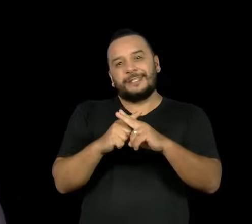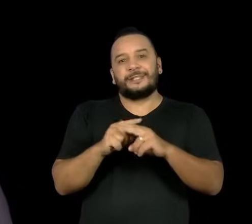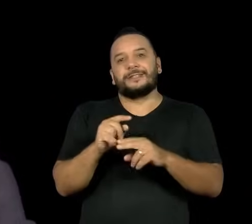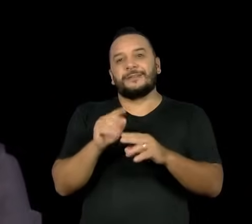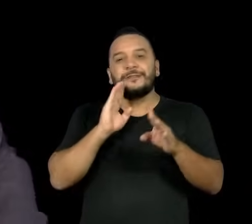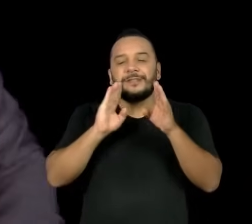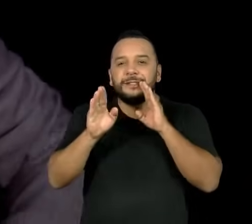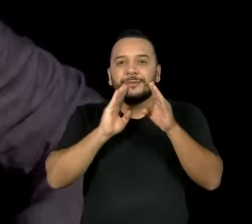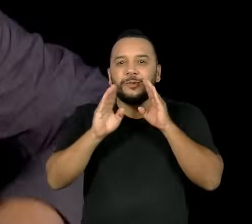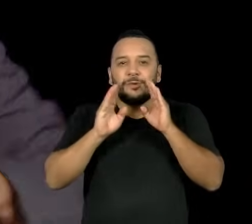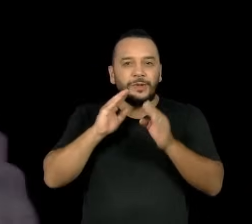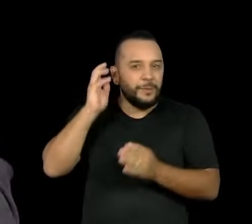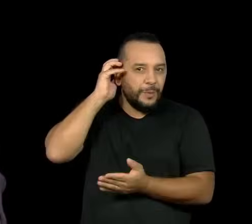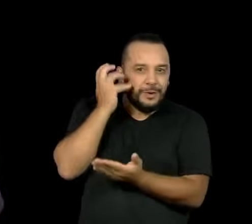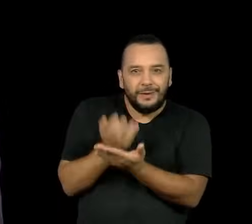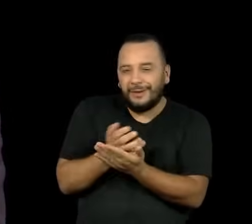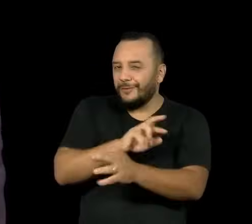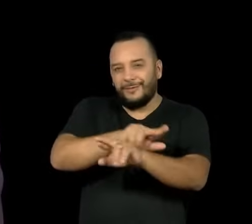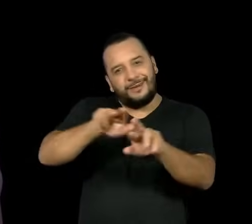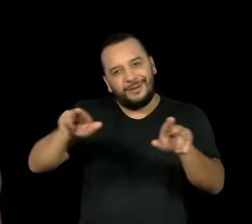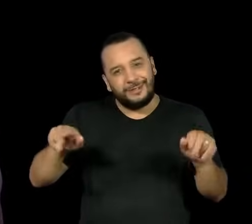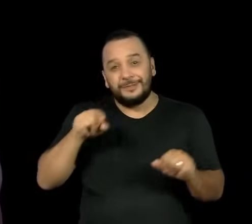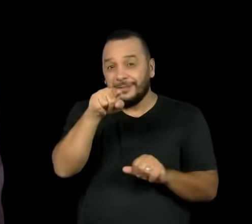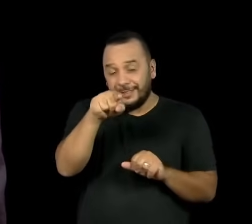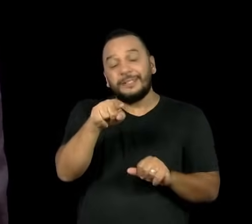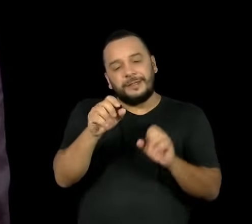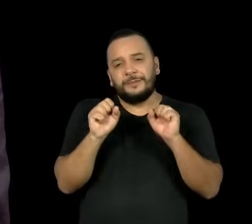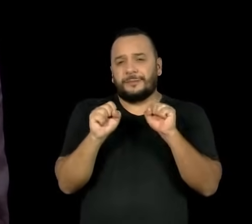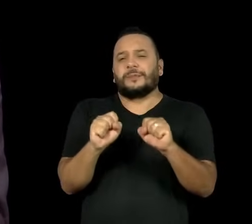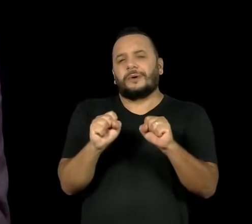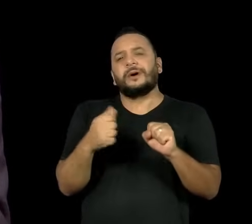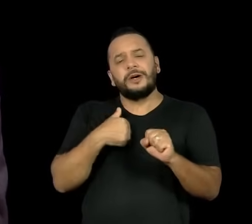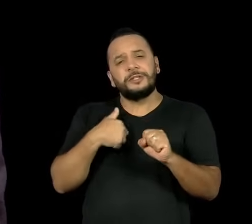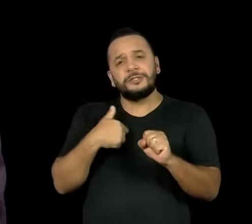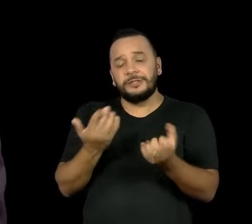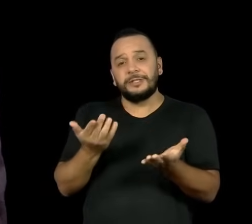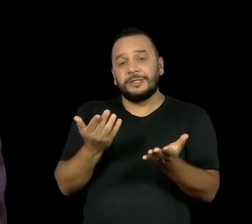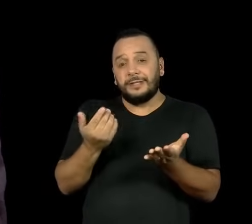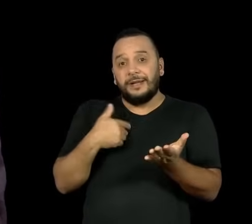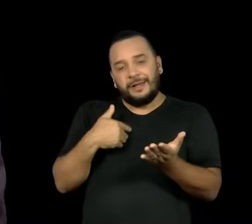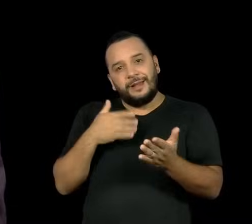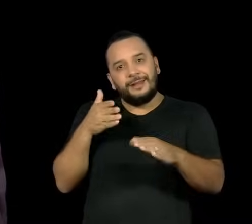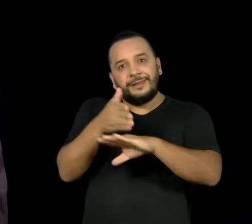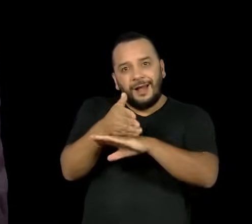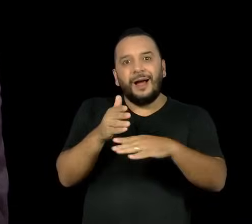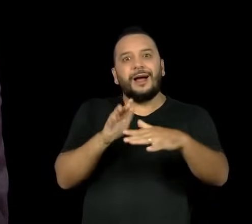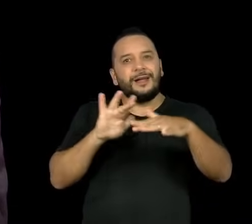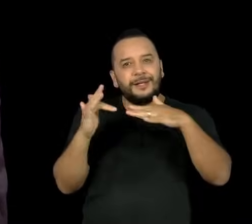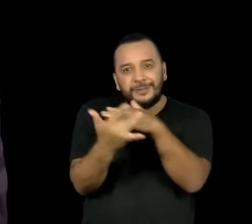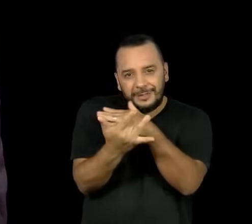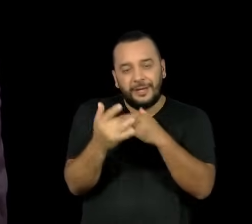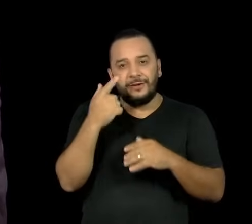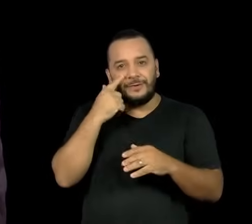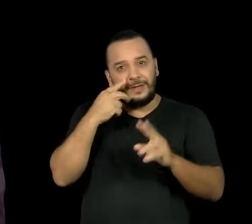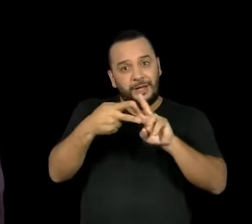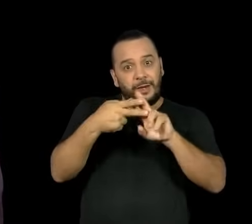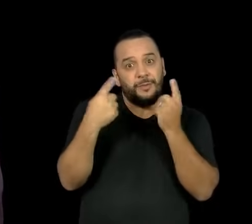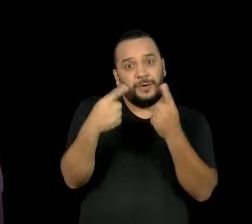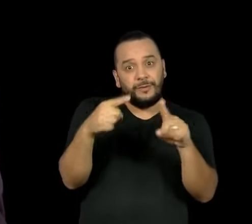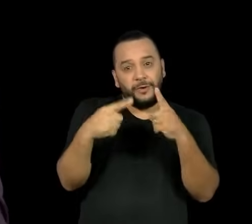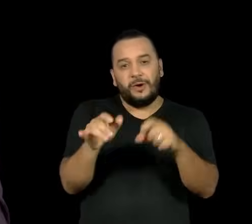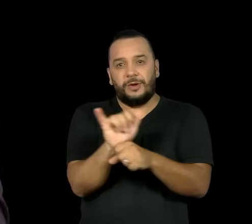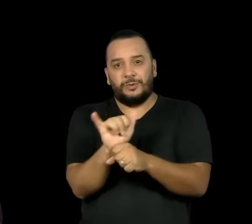no seu tocador preferido. Você ainda pode participar da nossa rede, é só entrar no canal Provoca do YouTube e